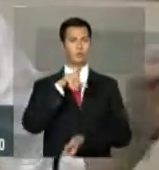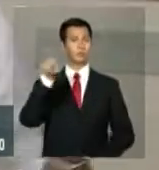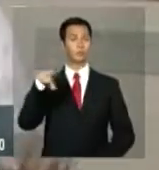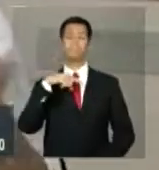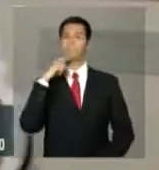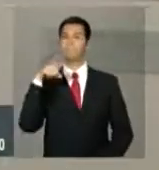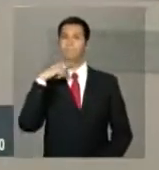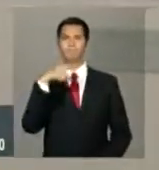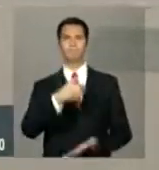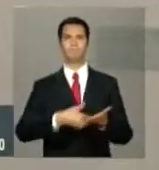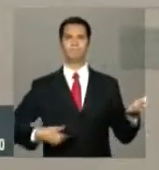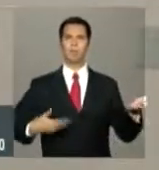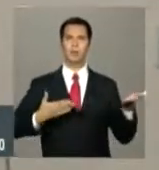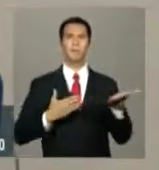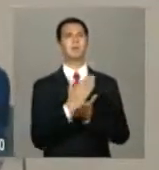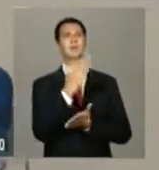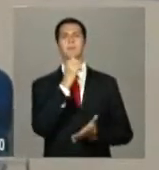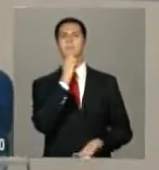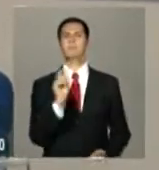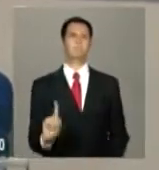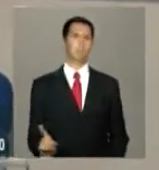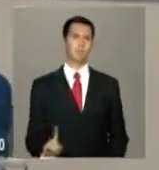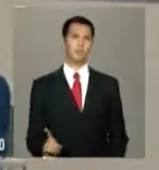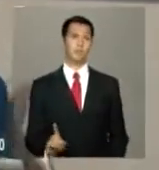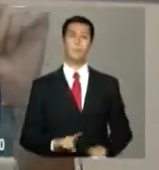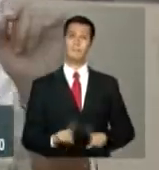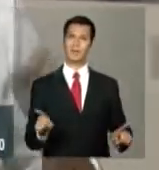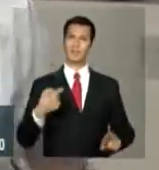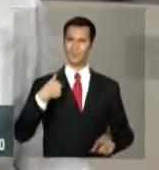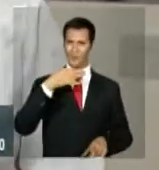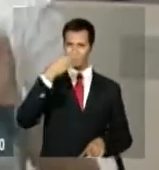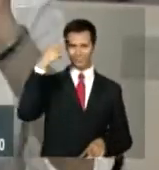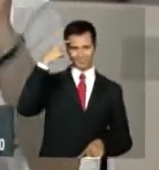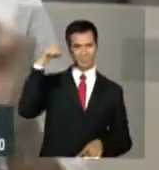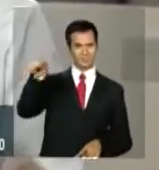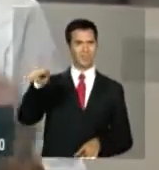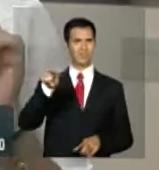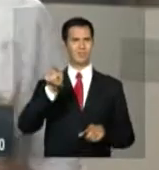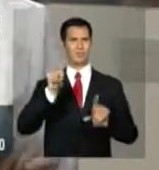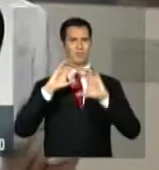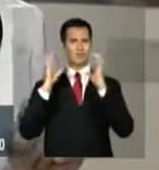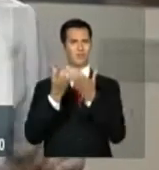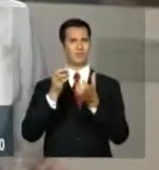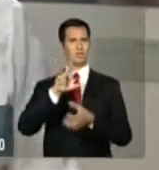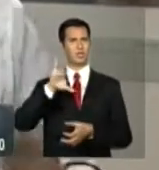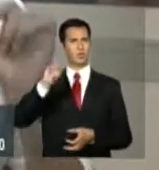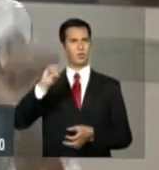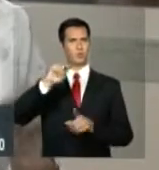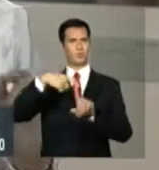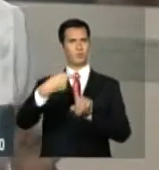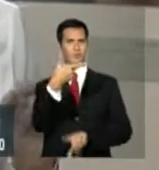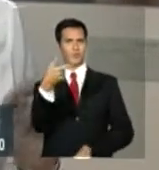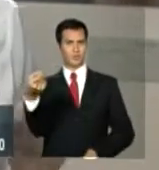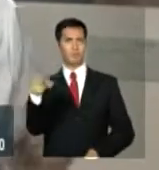Eu acredito que o documento da Rio+20, ao contrário, é um grande avanço e é